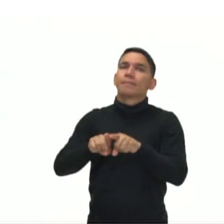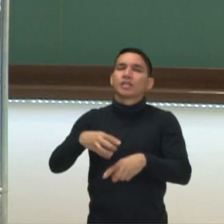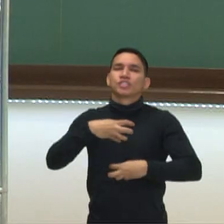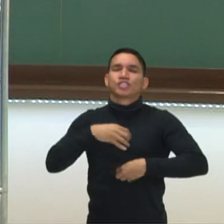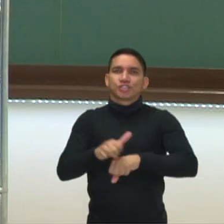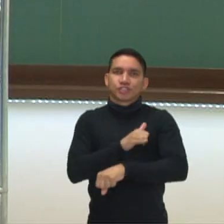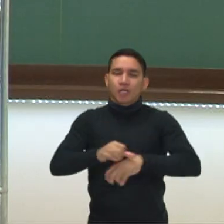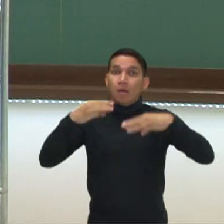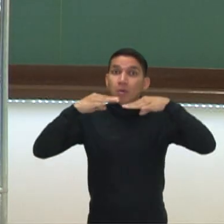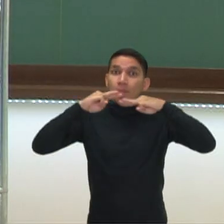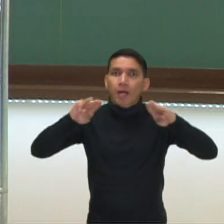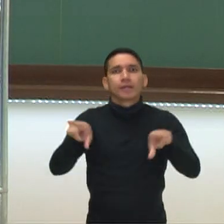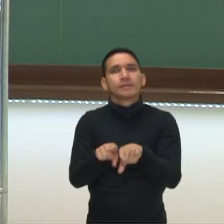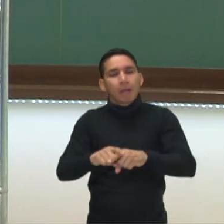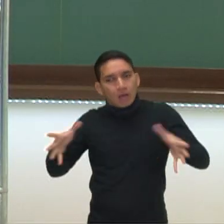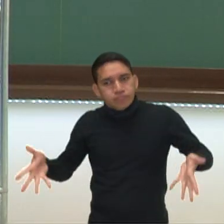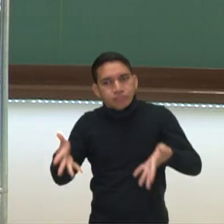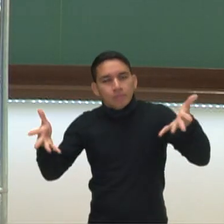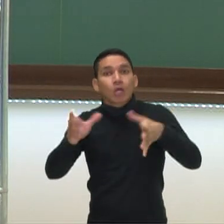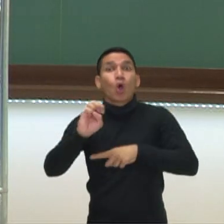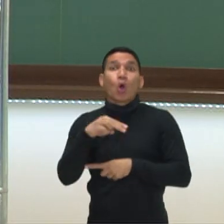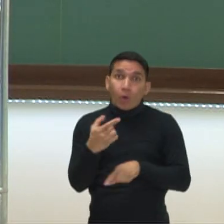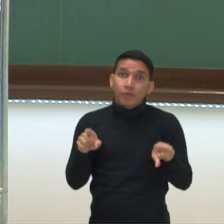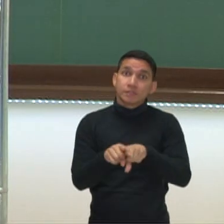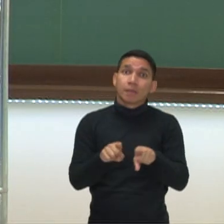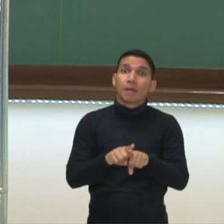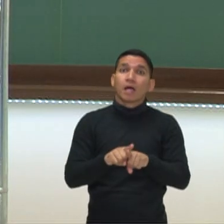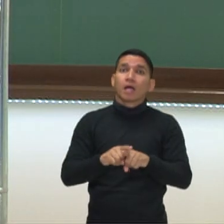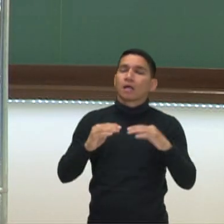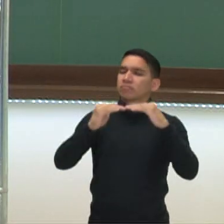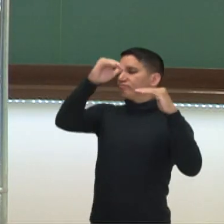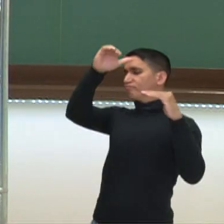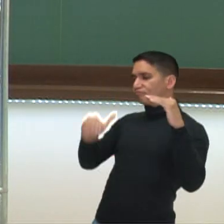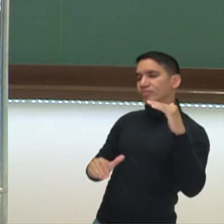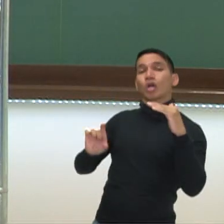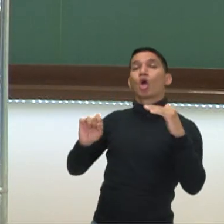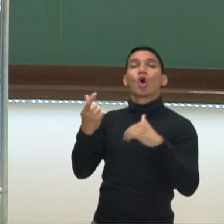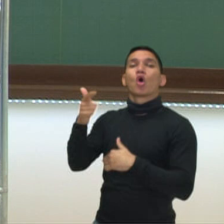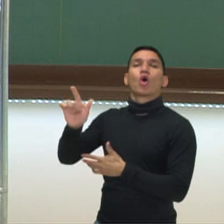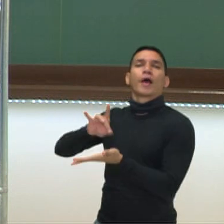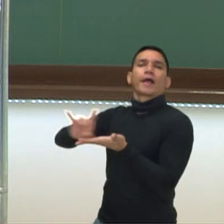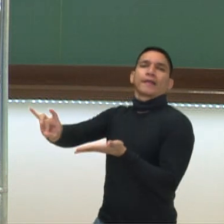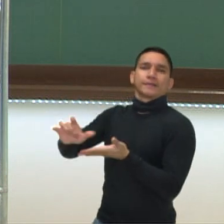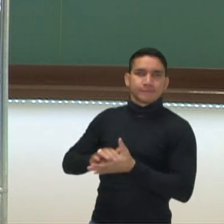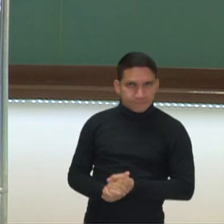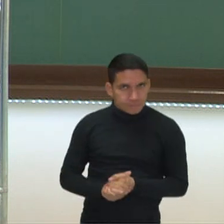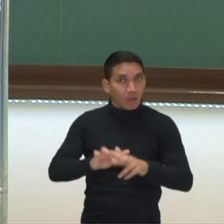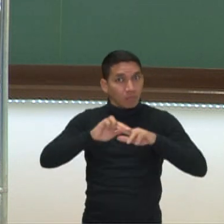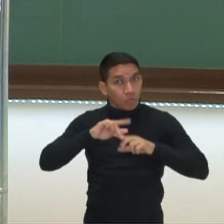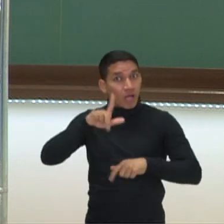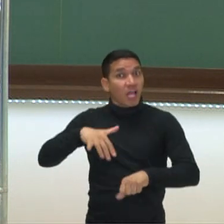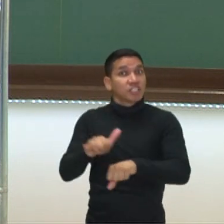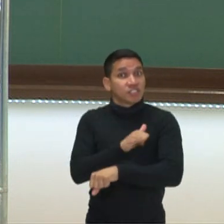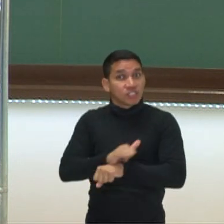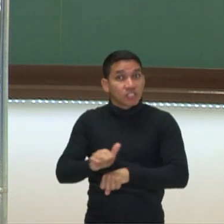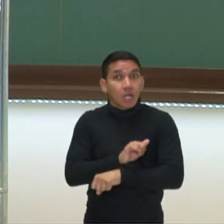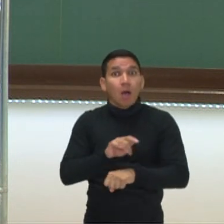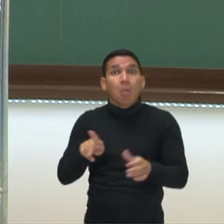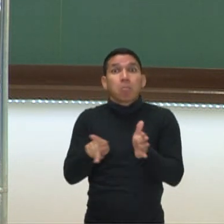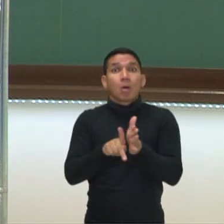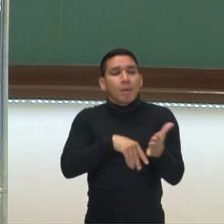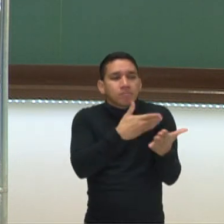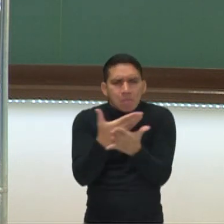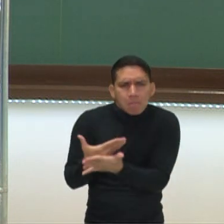propaganda, incentivo ou até mesmo para inferiorizar o inimigo. Então, elas são importantes tanto para estudar